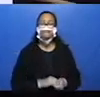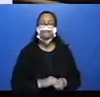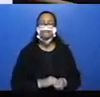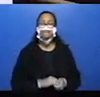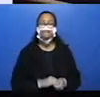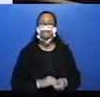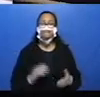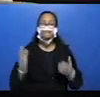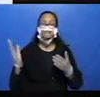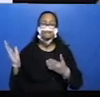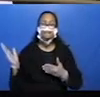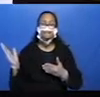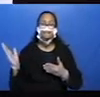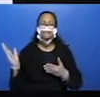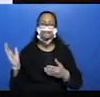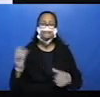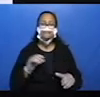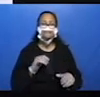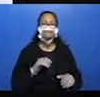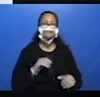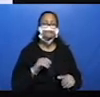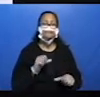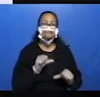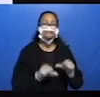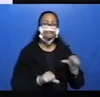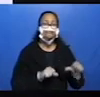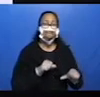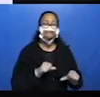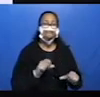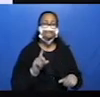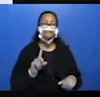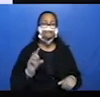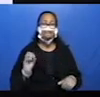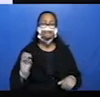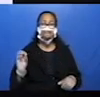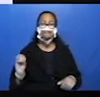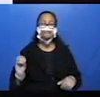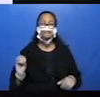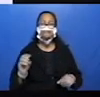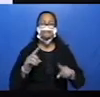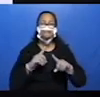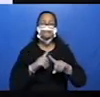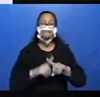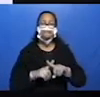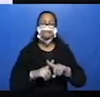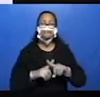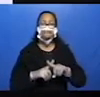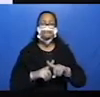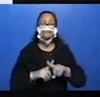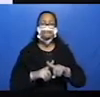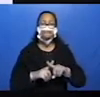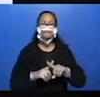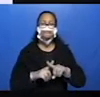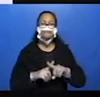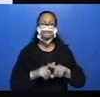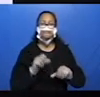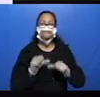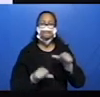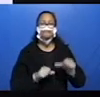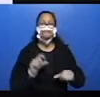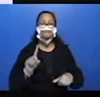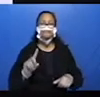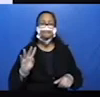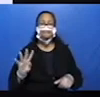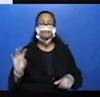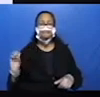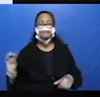Esse aqui, ó, é o inverso. 100 vezes alguma coisa deu 1.400. Quantos zeros